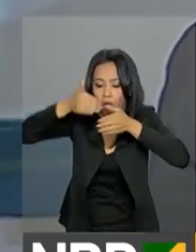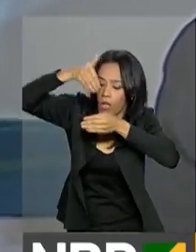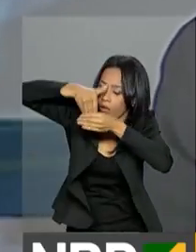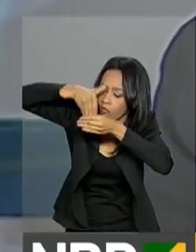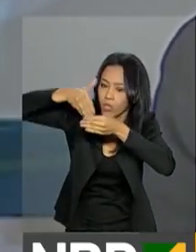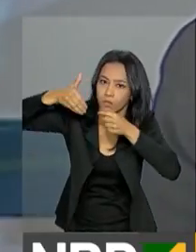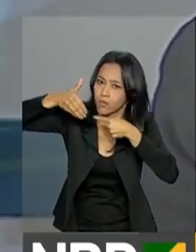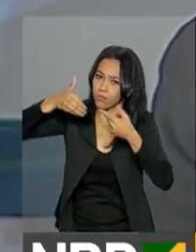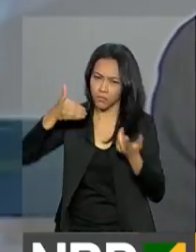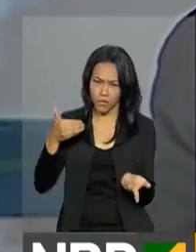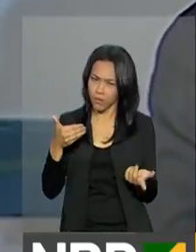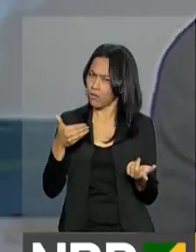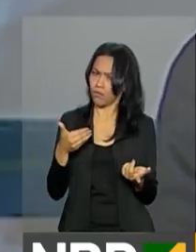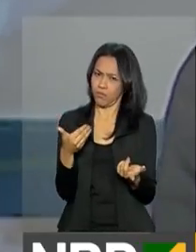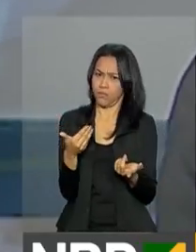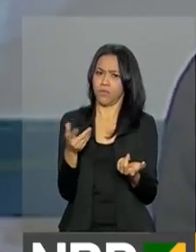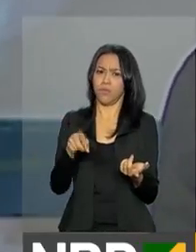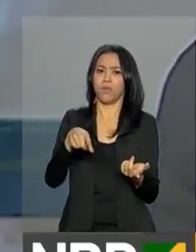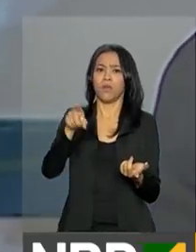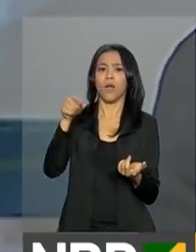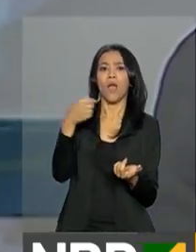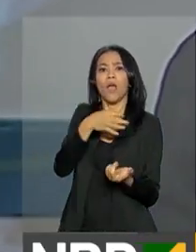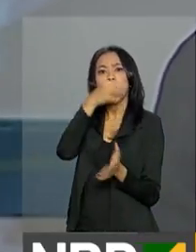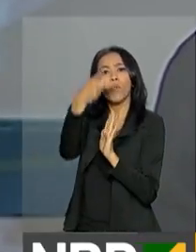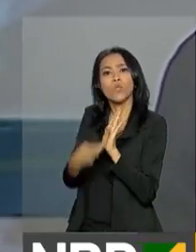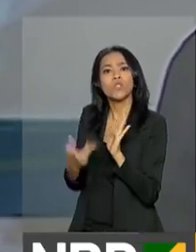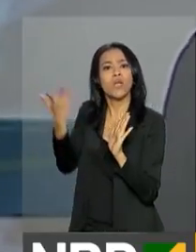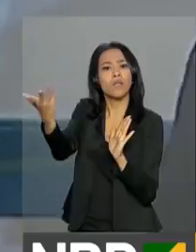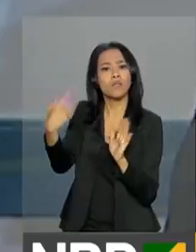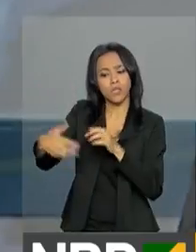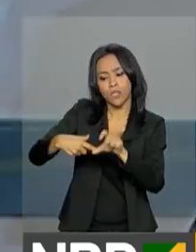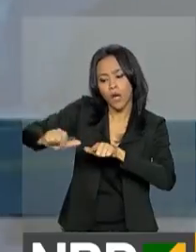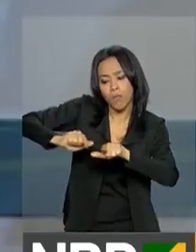algo pelo país, porque as desinformações,